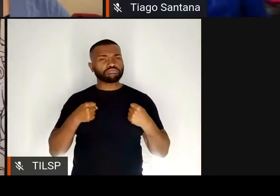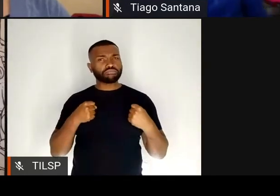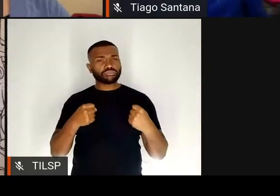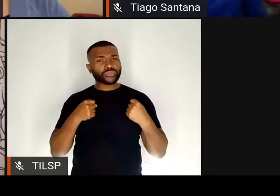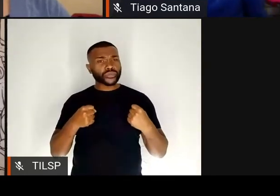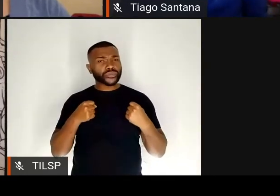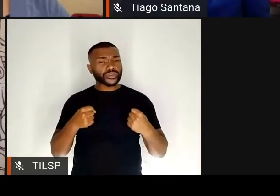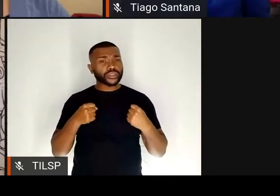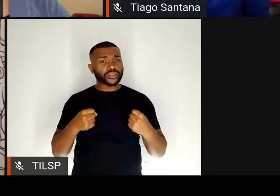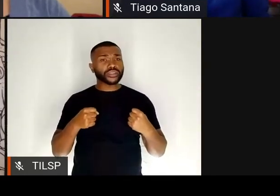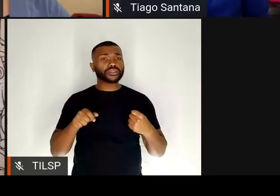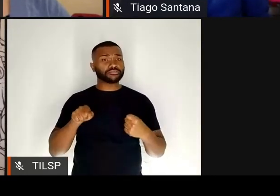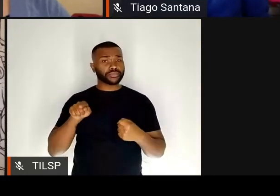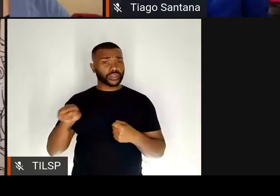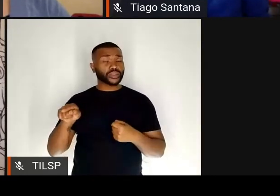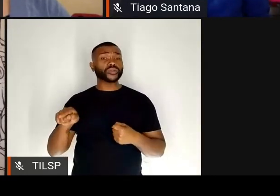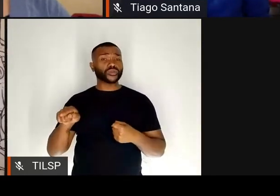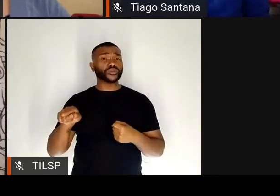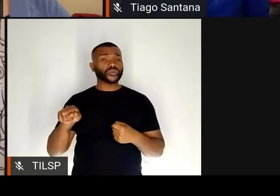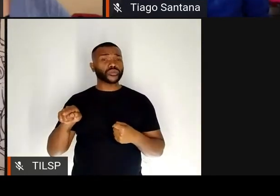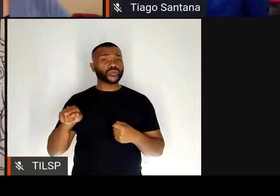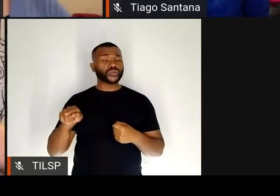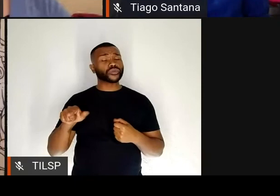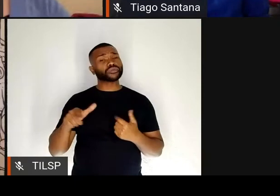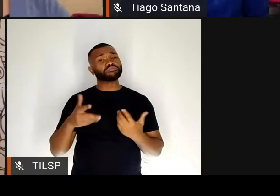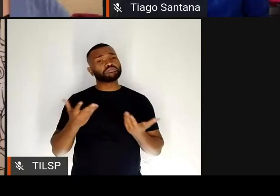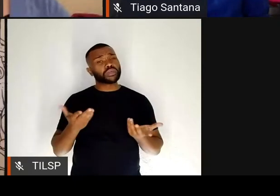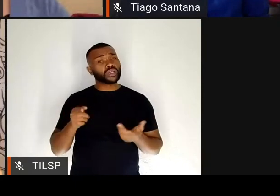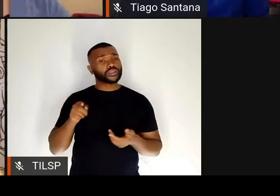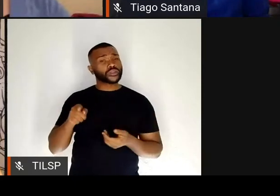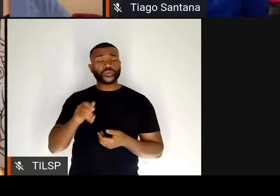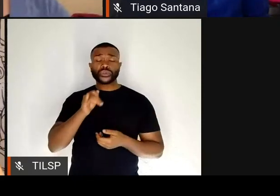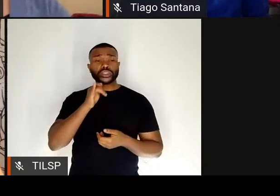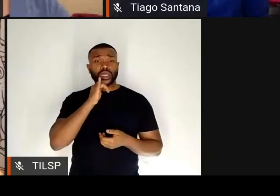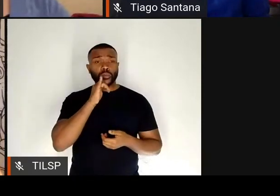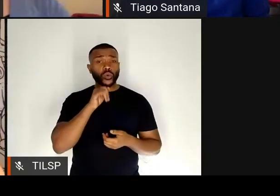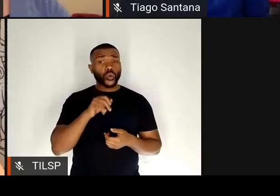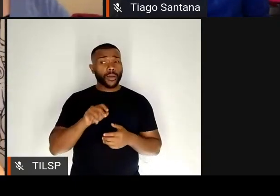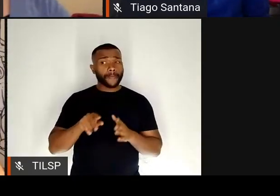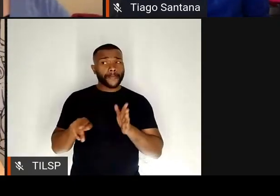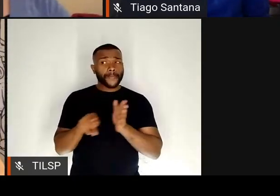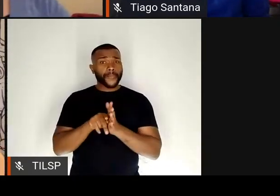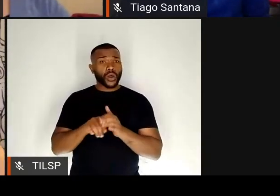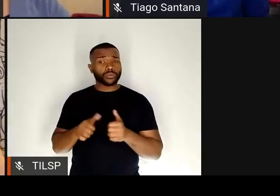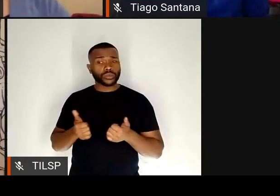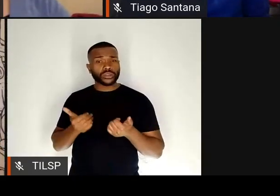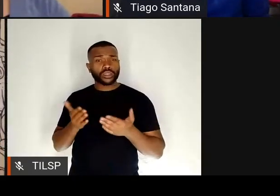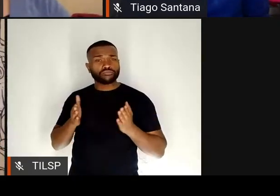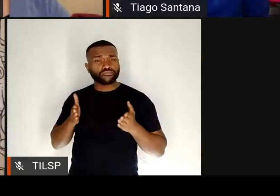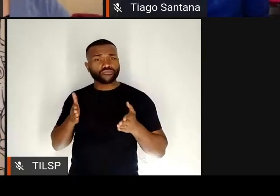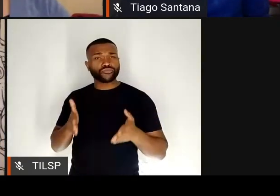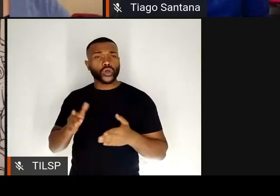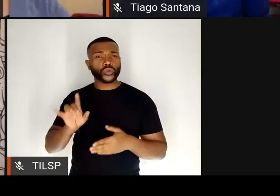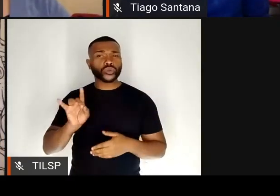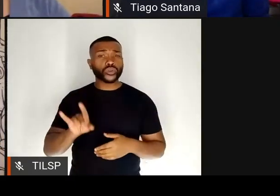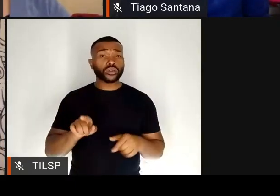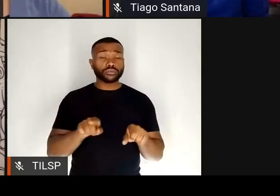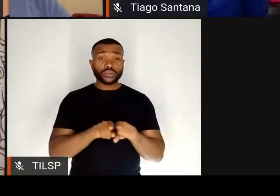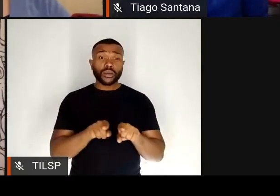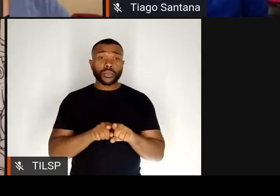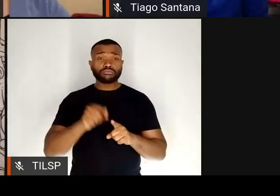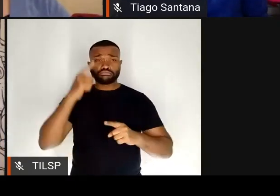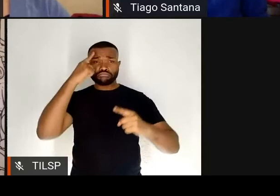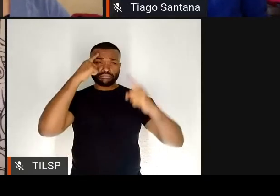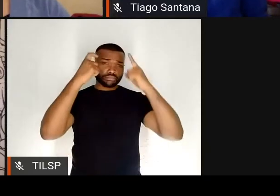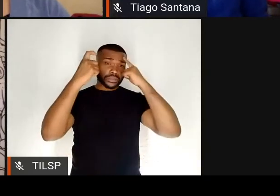ela, mas isso não é algo que está dado exclusivamente por um processo criativo, isso